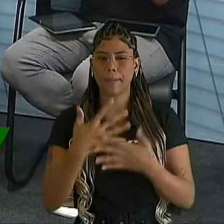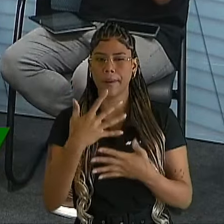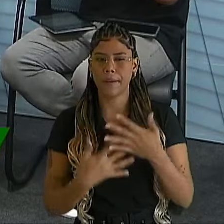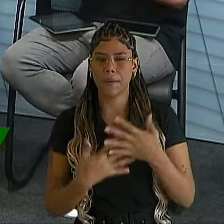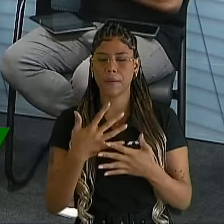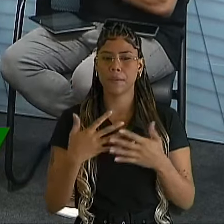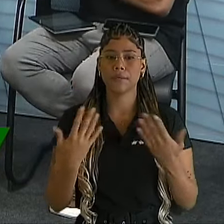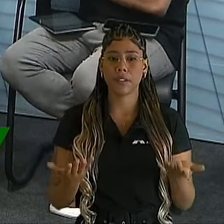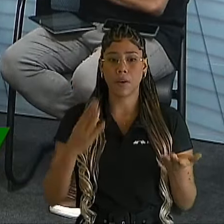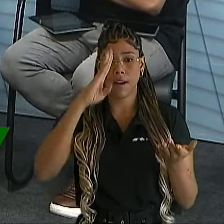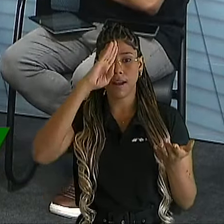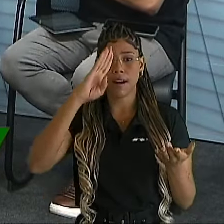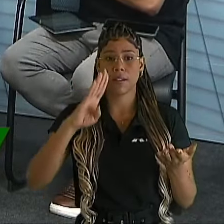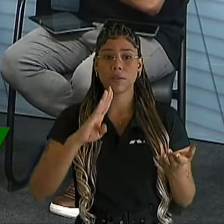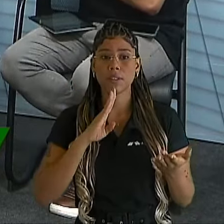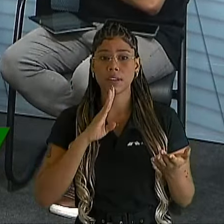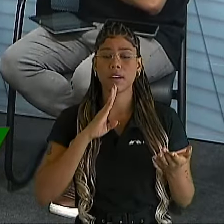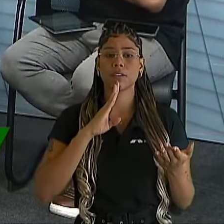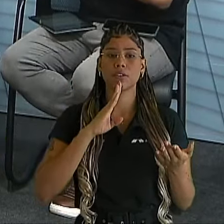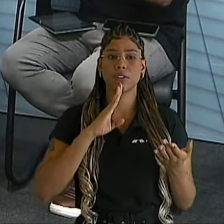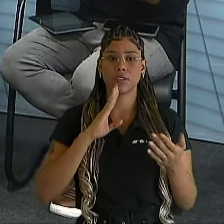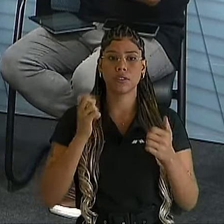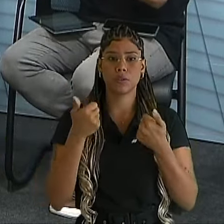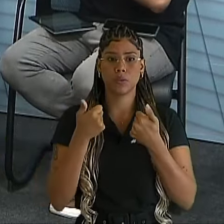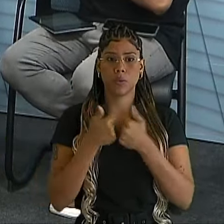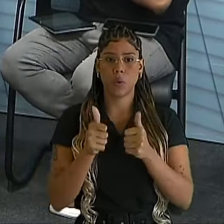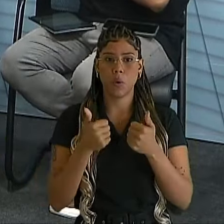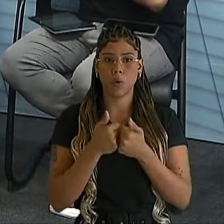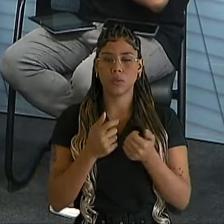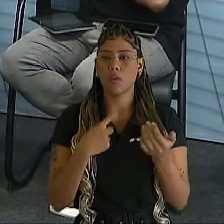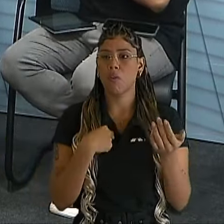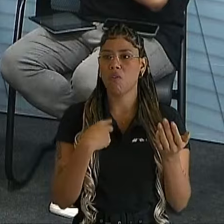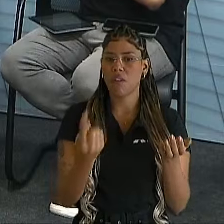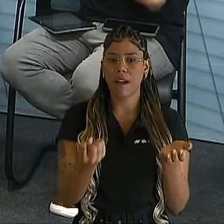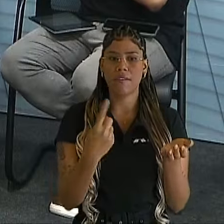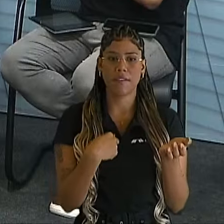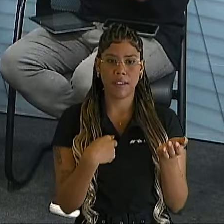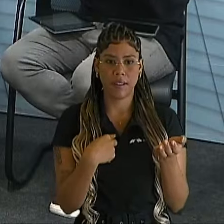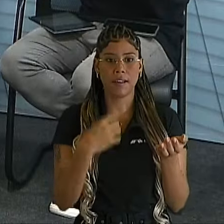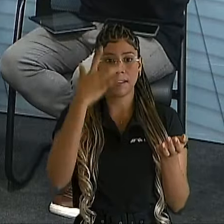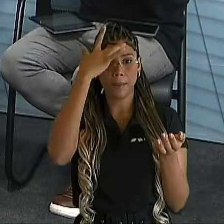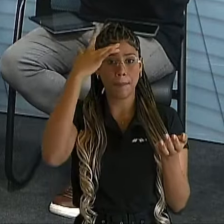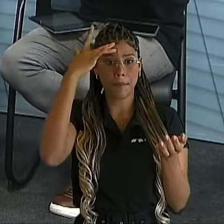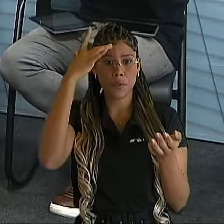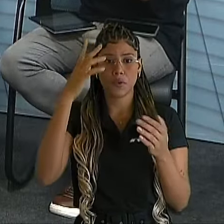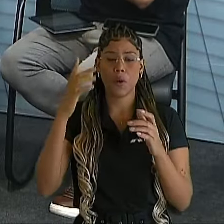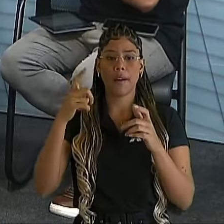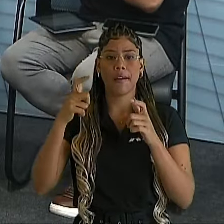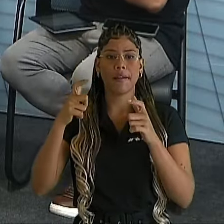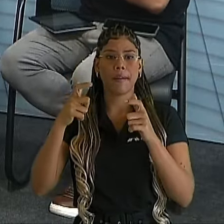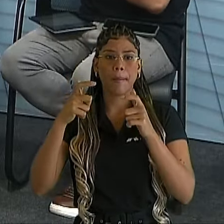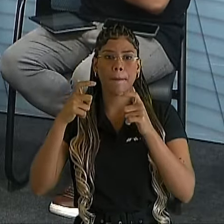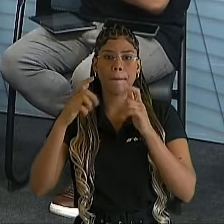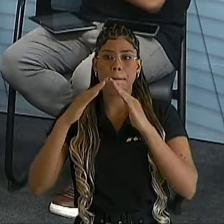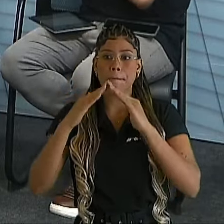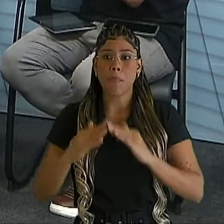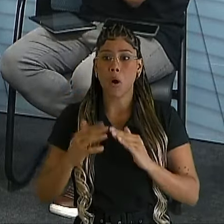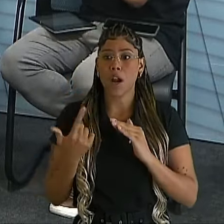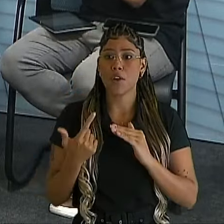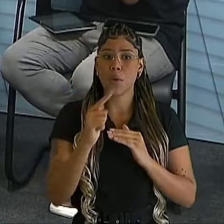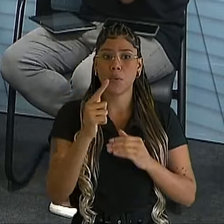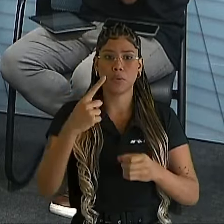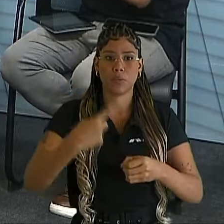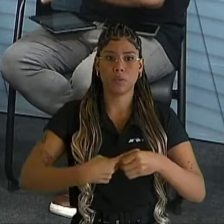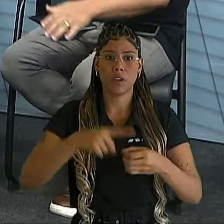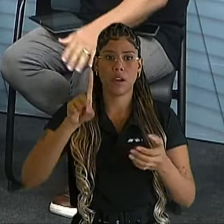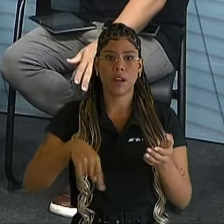essa gratuidade do transporte para o vai e vem dos eleitores, inclusive eleitores que moram em outros municípios, né, professor? É importante